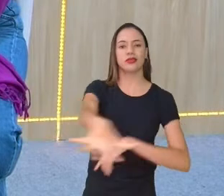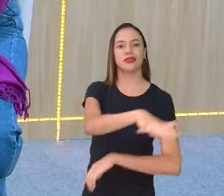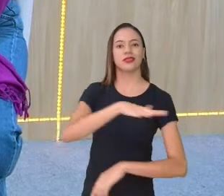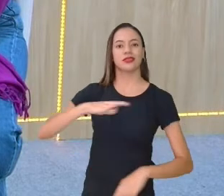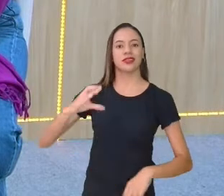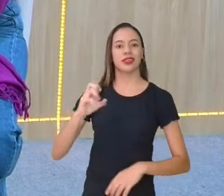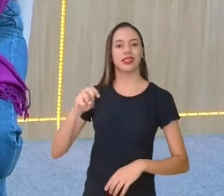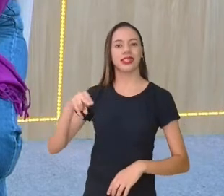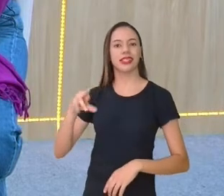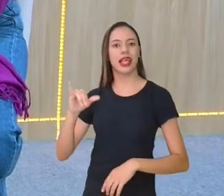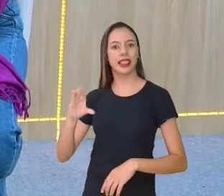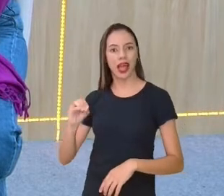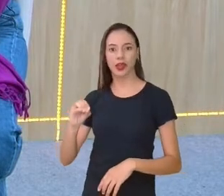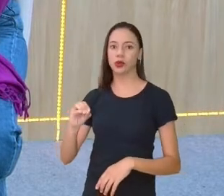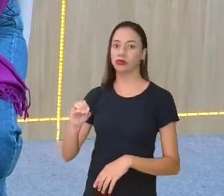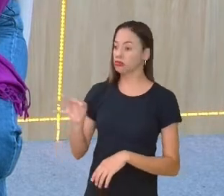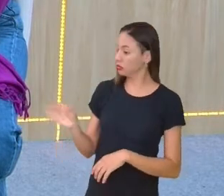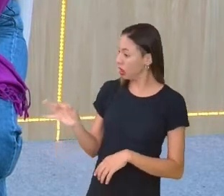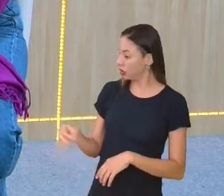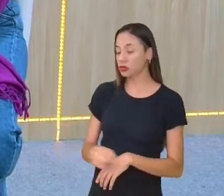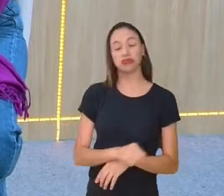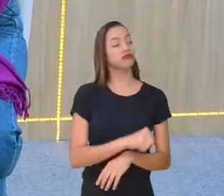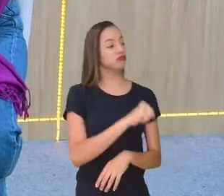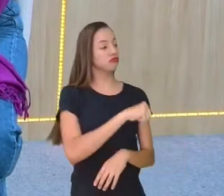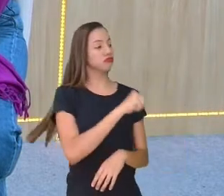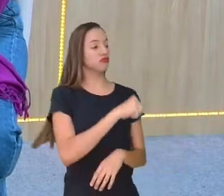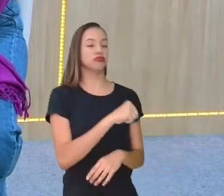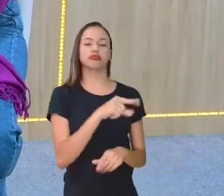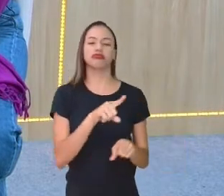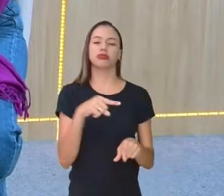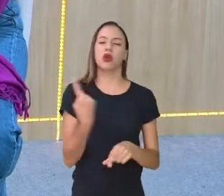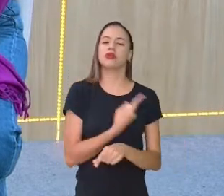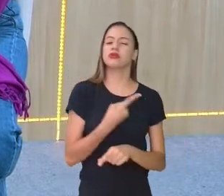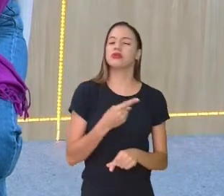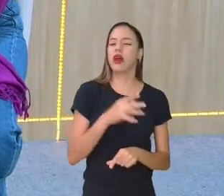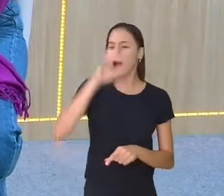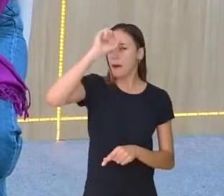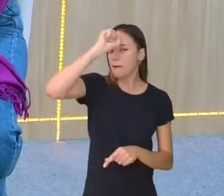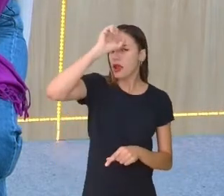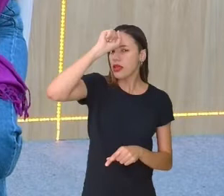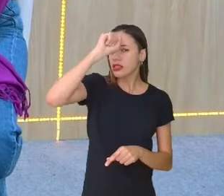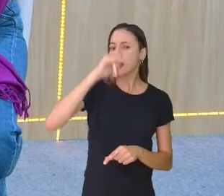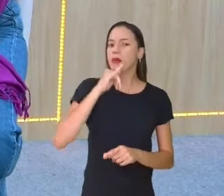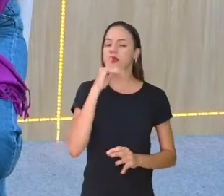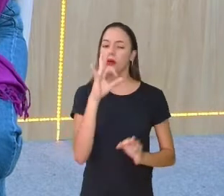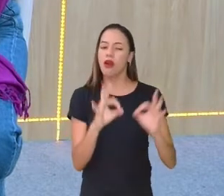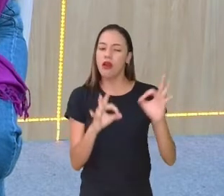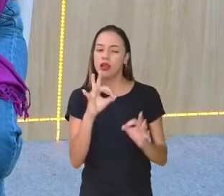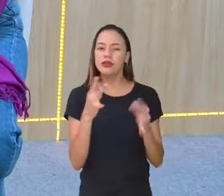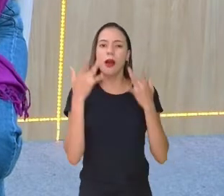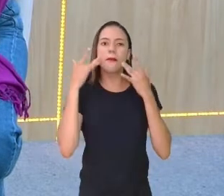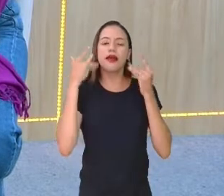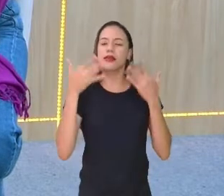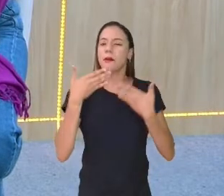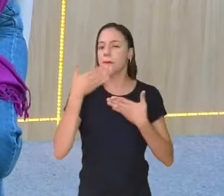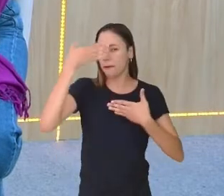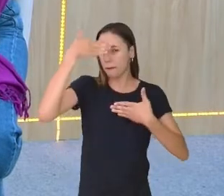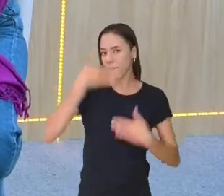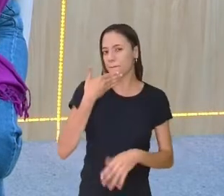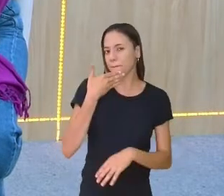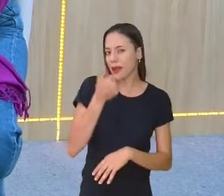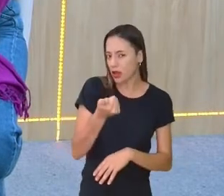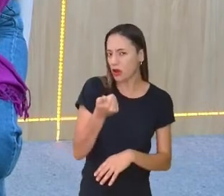a grande pegada é essa, para a gente também aprender a fazer melhor as peças aí na turma.